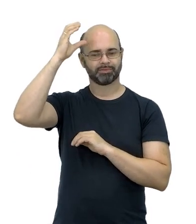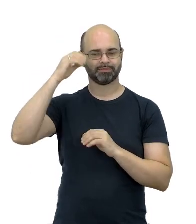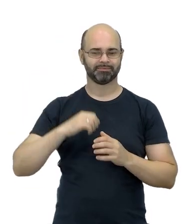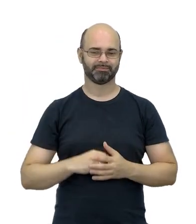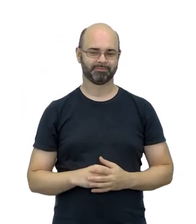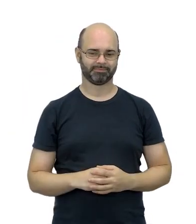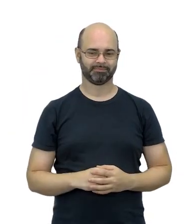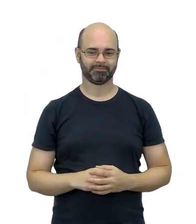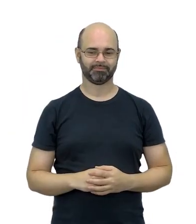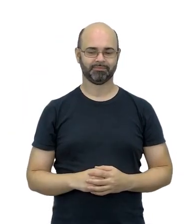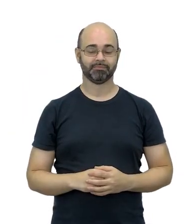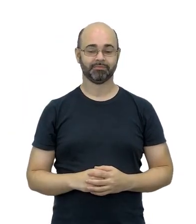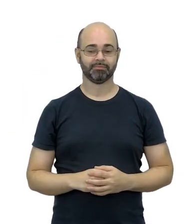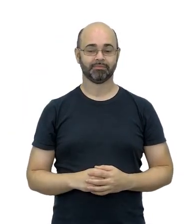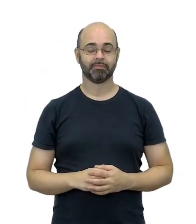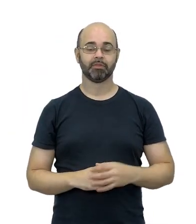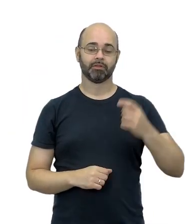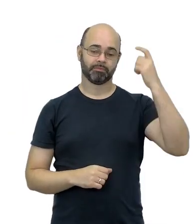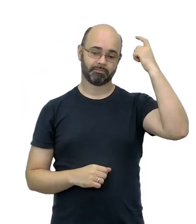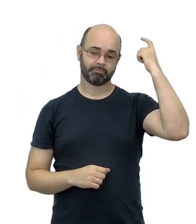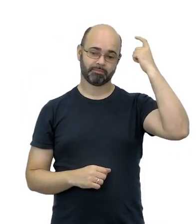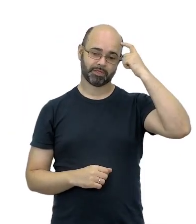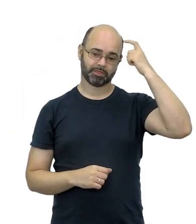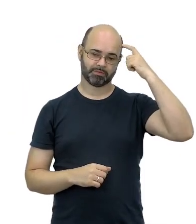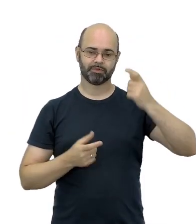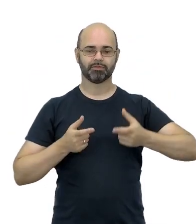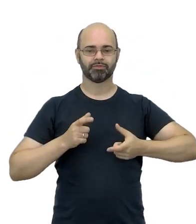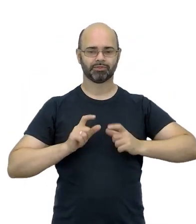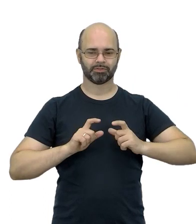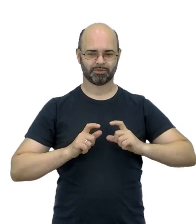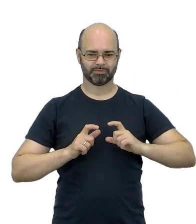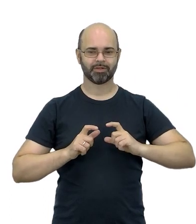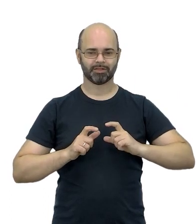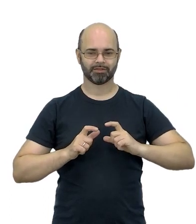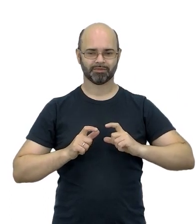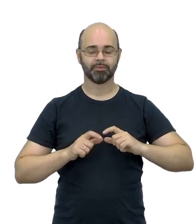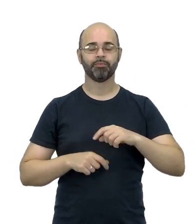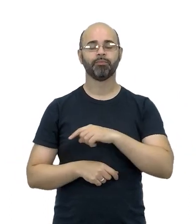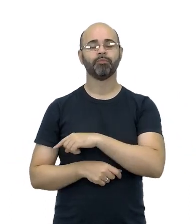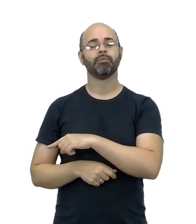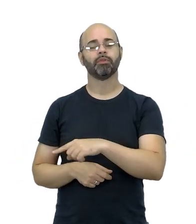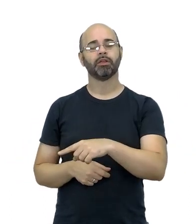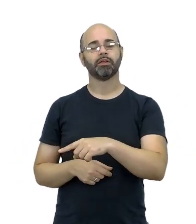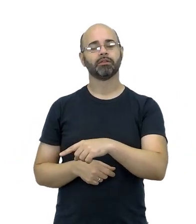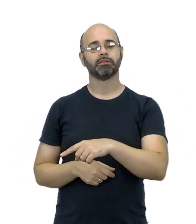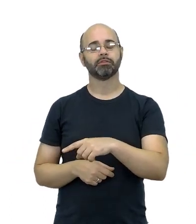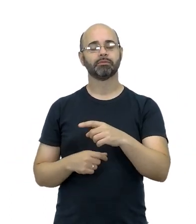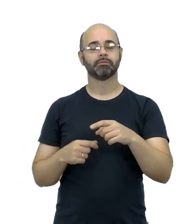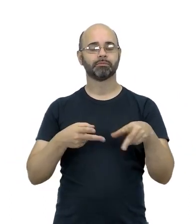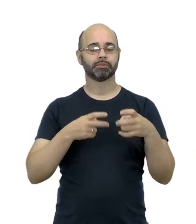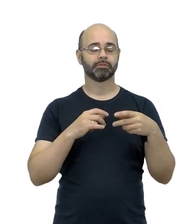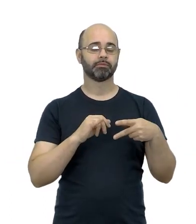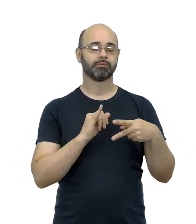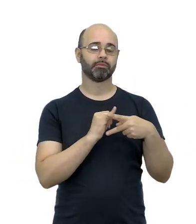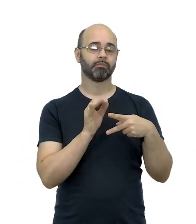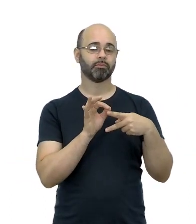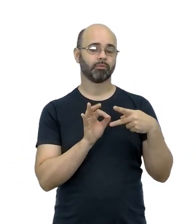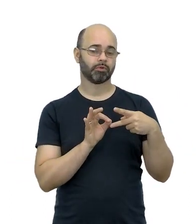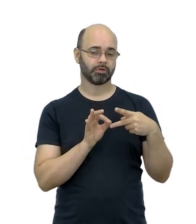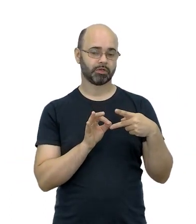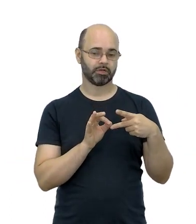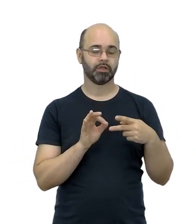pensamento geométrico nessa atividade escolhida, eles irão reconhecer que os polígonos são figuras planas